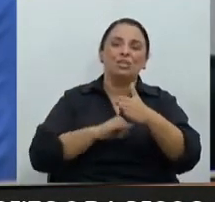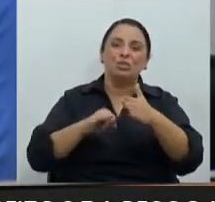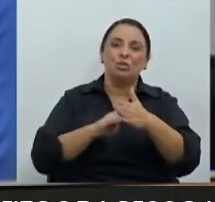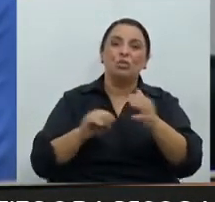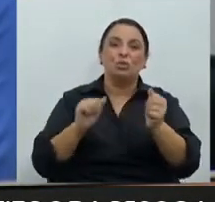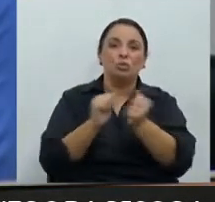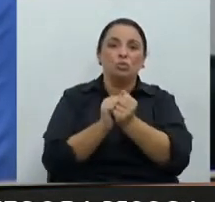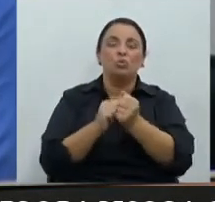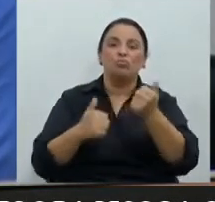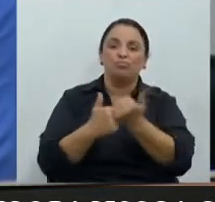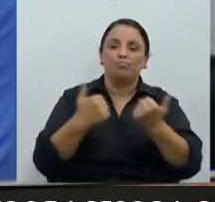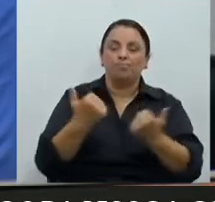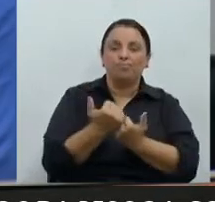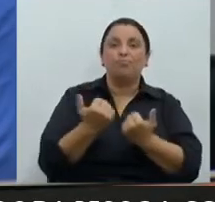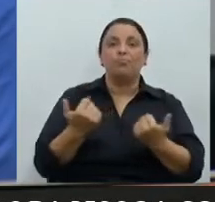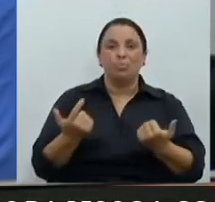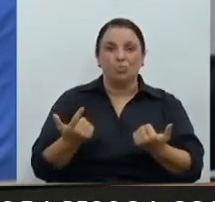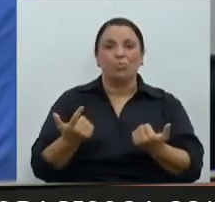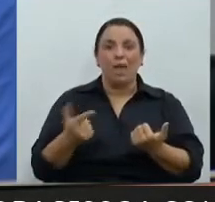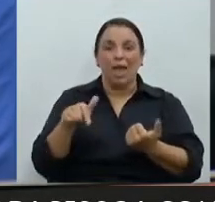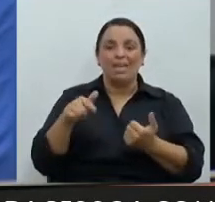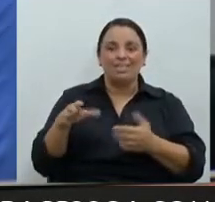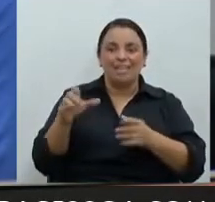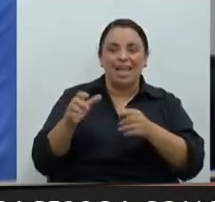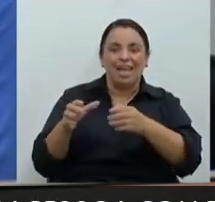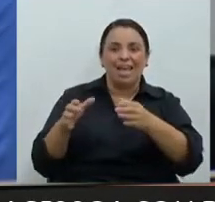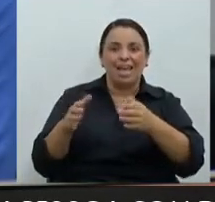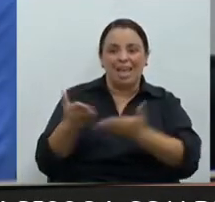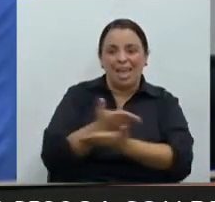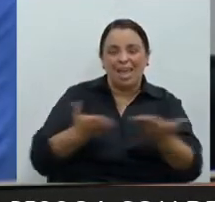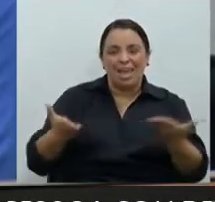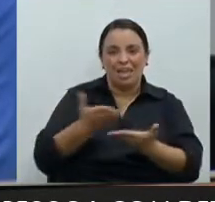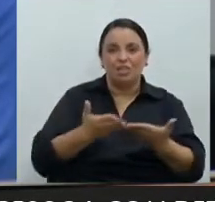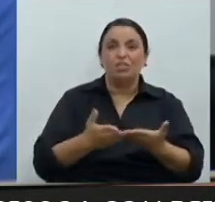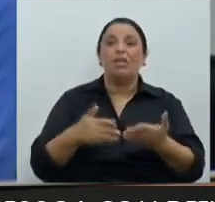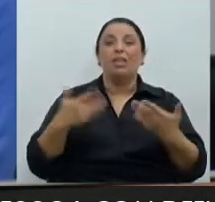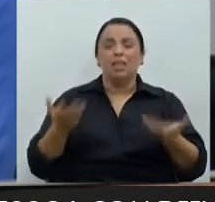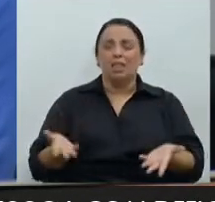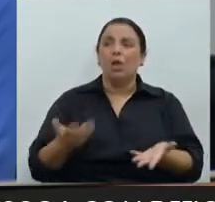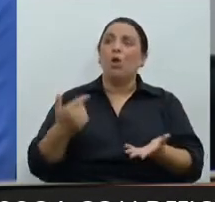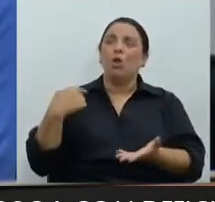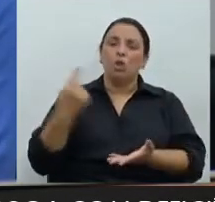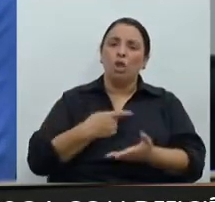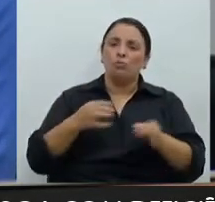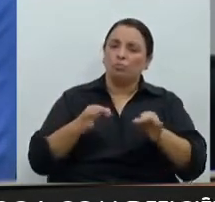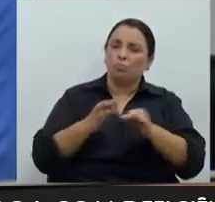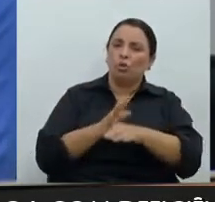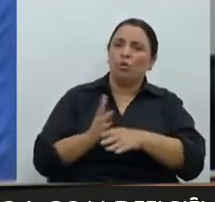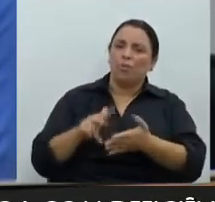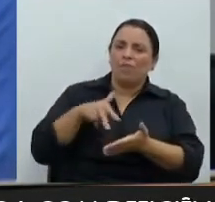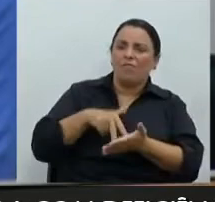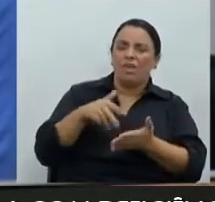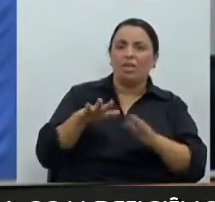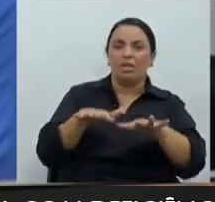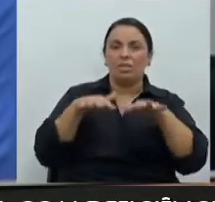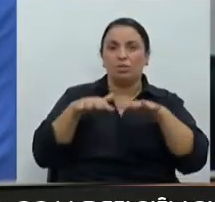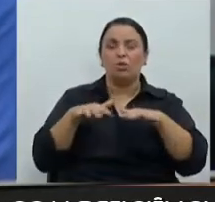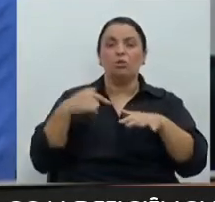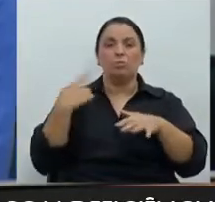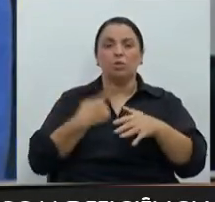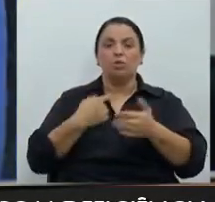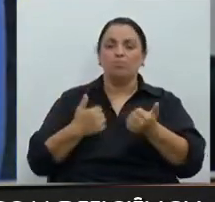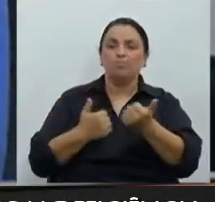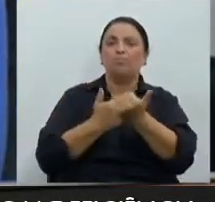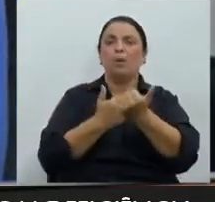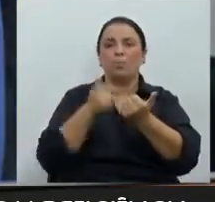de Educação, estamos à disposição, deputado, para vir para as reuniões e para ser colaboradores nesse